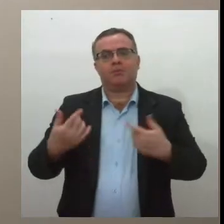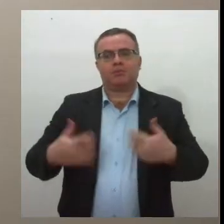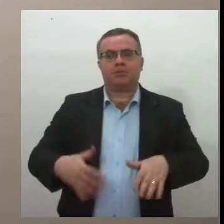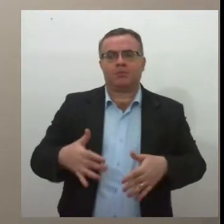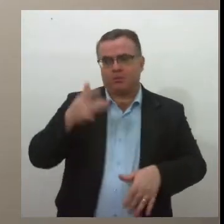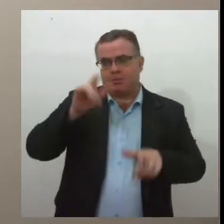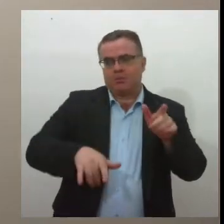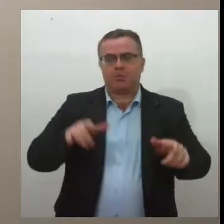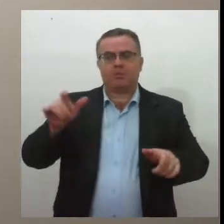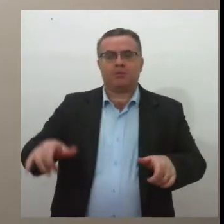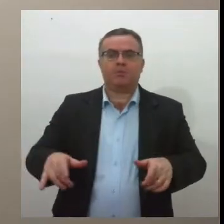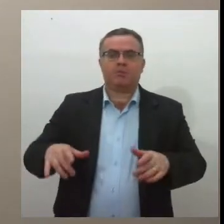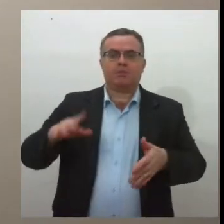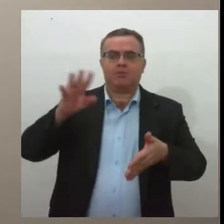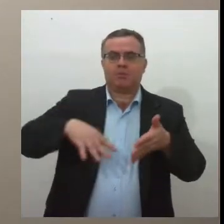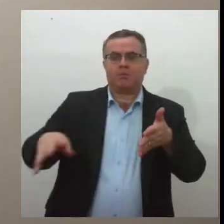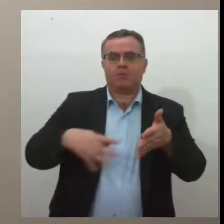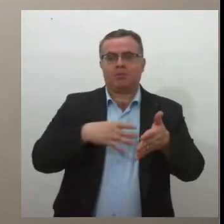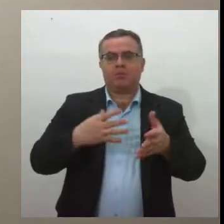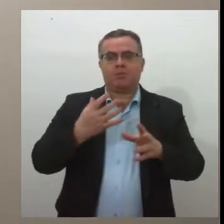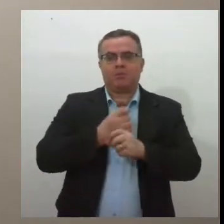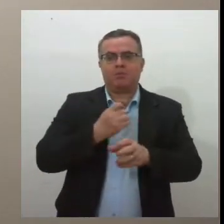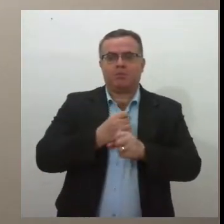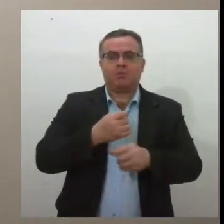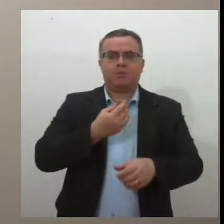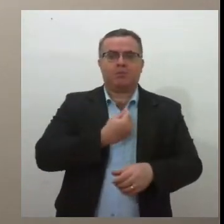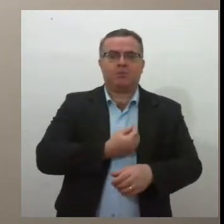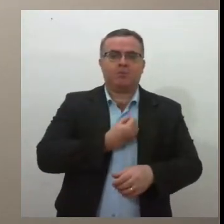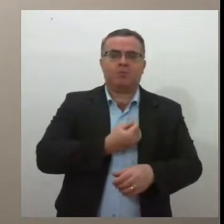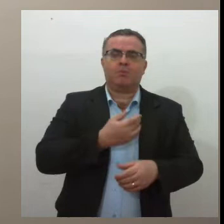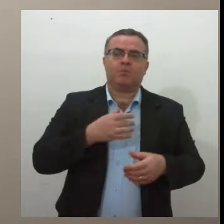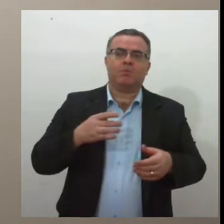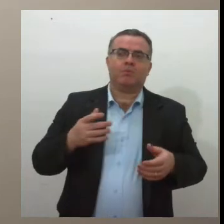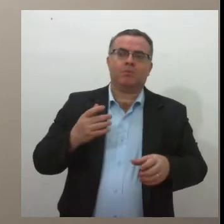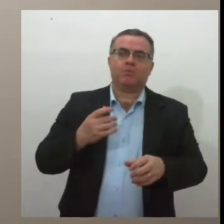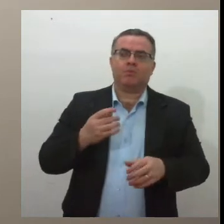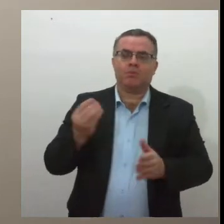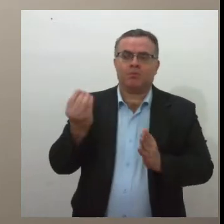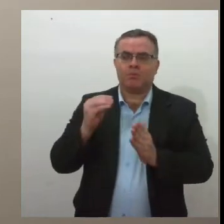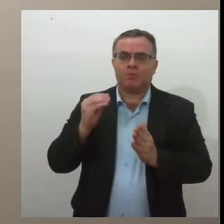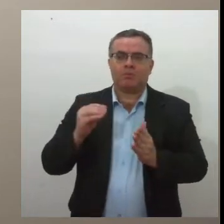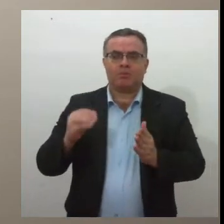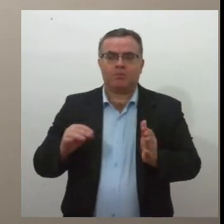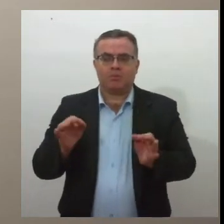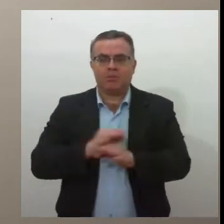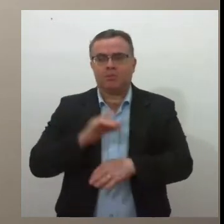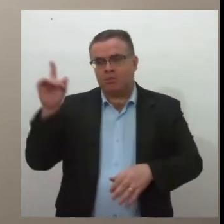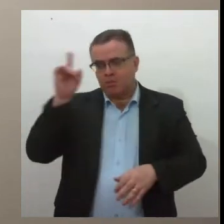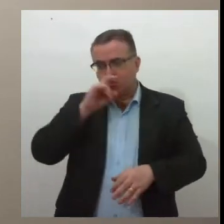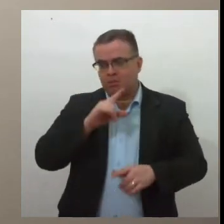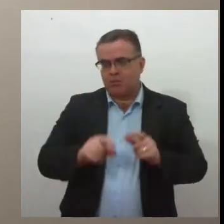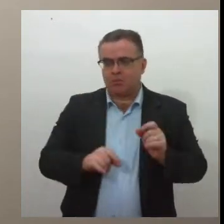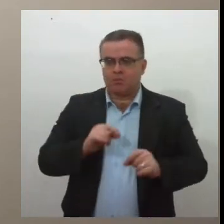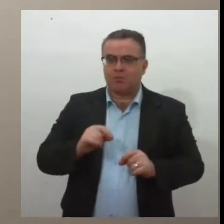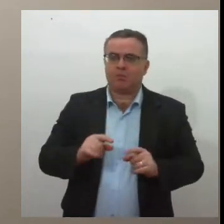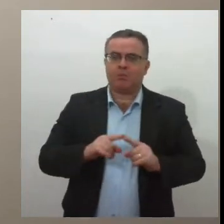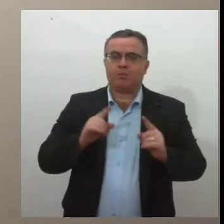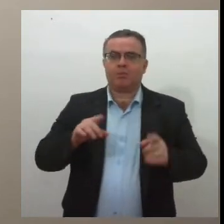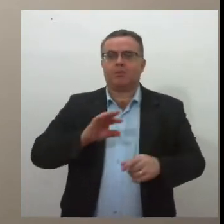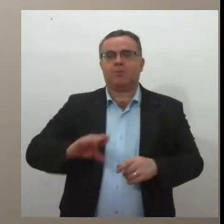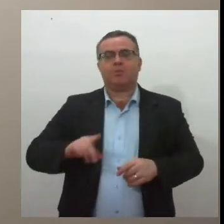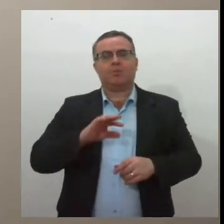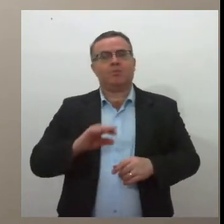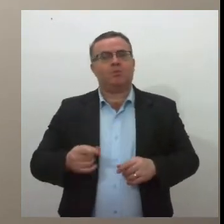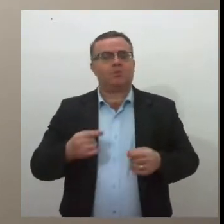logo veem uma planilha, números, algo difícil de se fazer, mas não é. Nada mais é do que um consumo